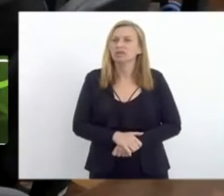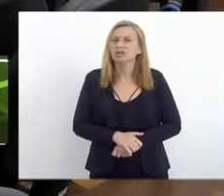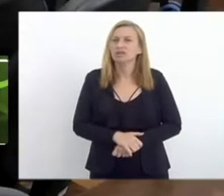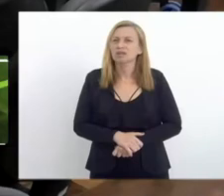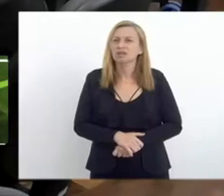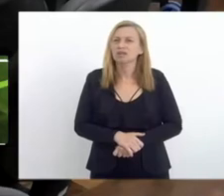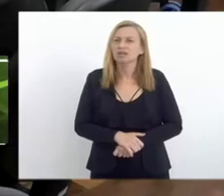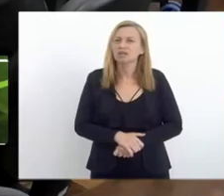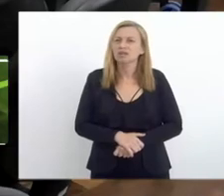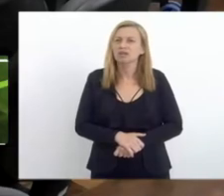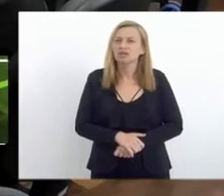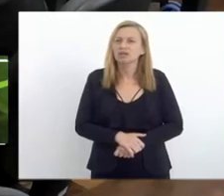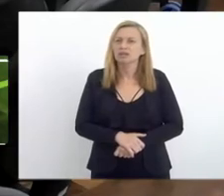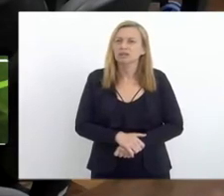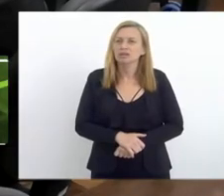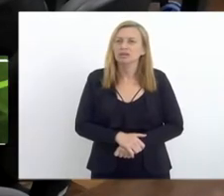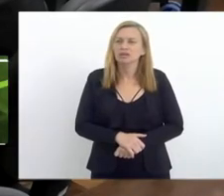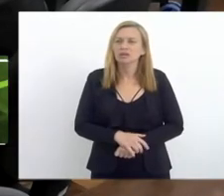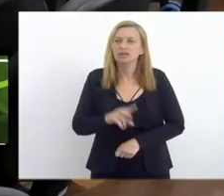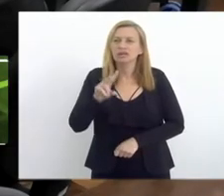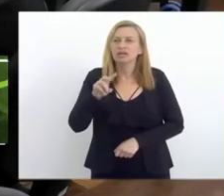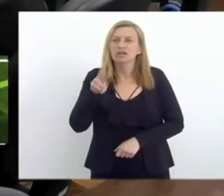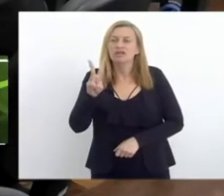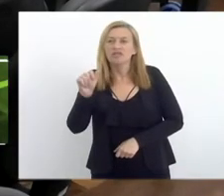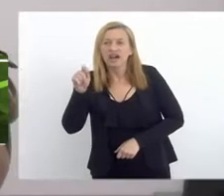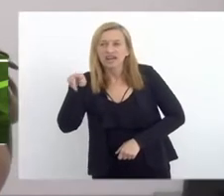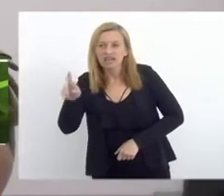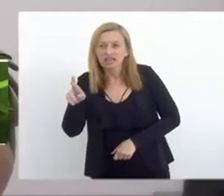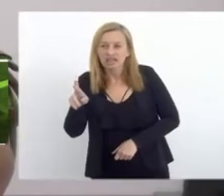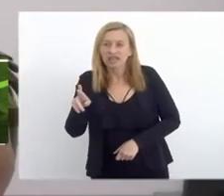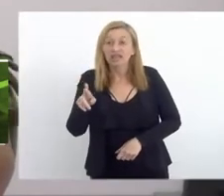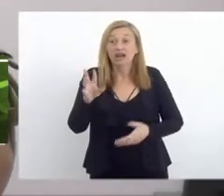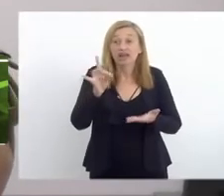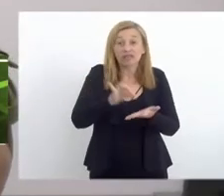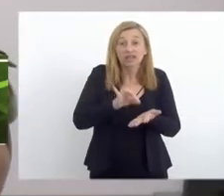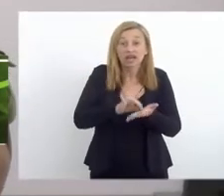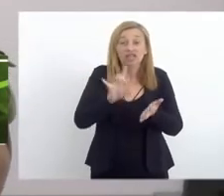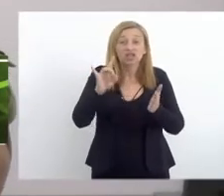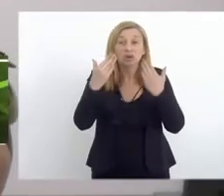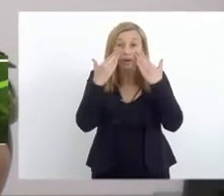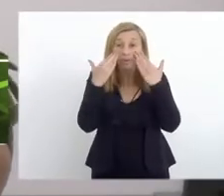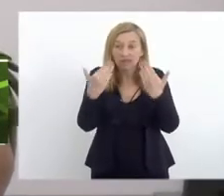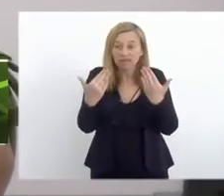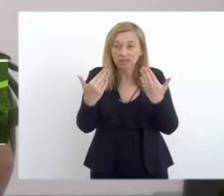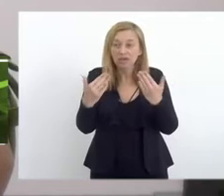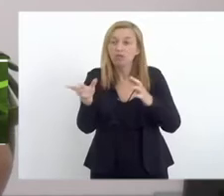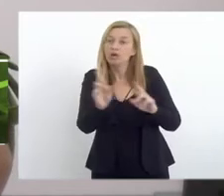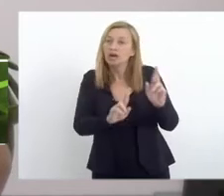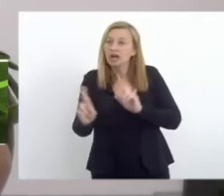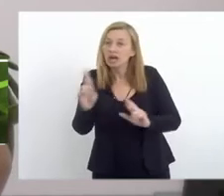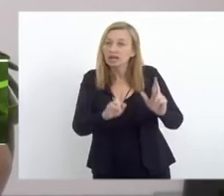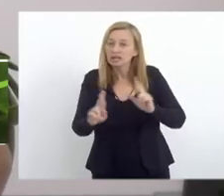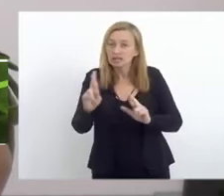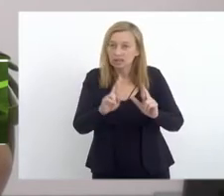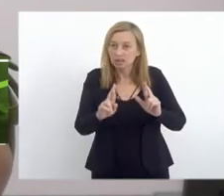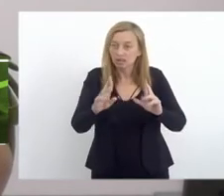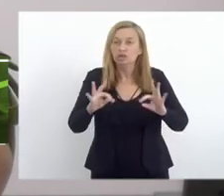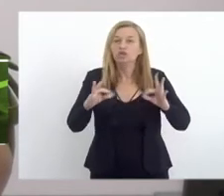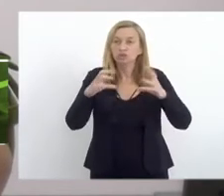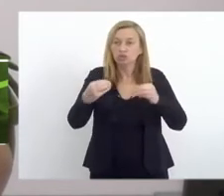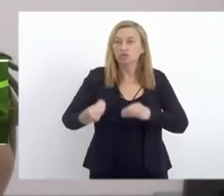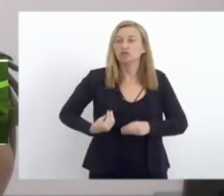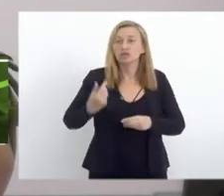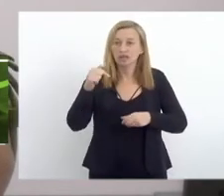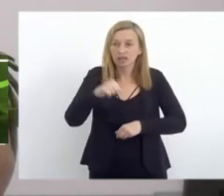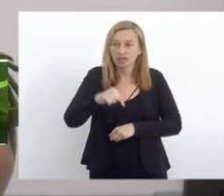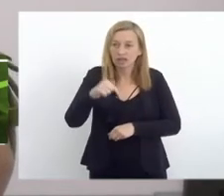todos os presentes. Wagner, na verdade, foi só a apresentação em relação à audiência e todos que estão aqui